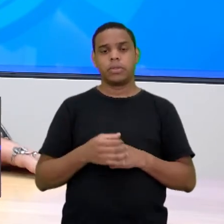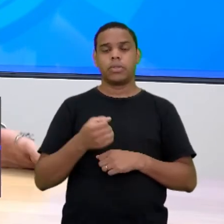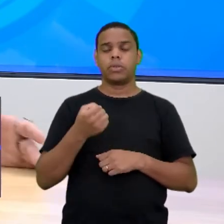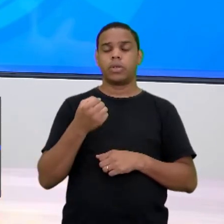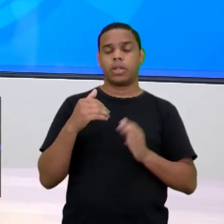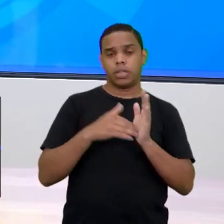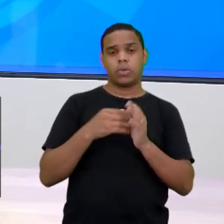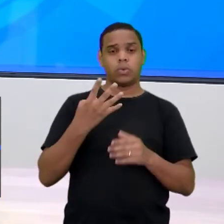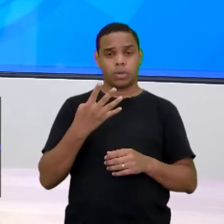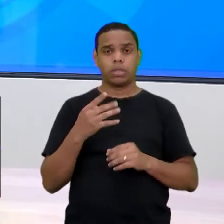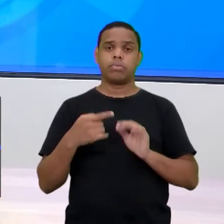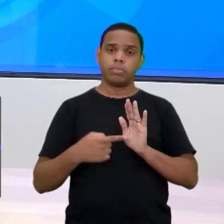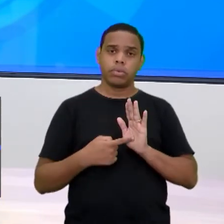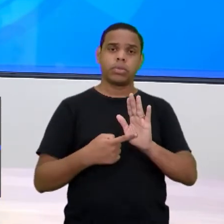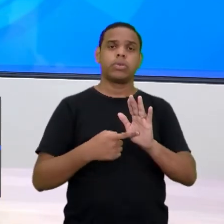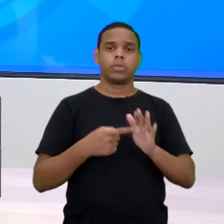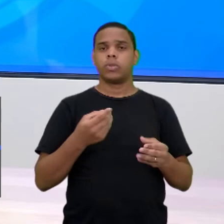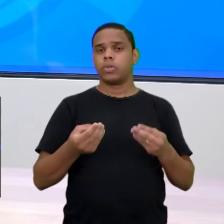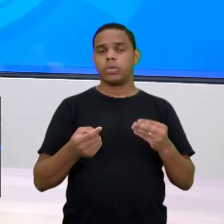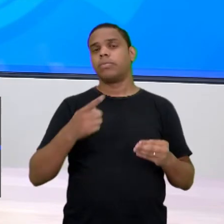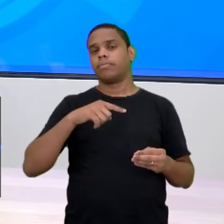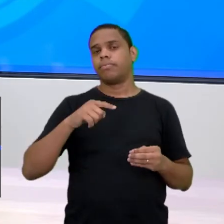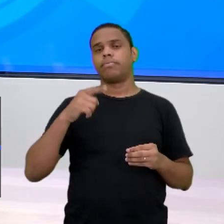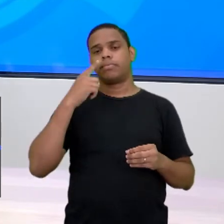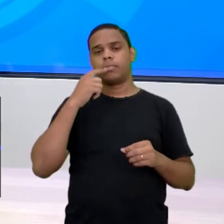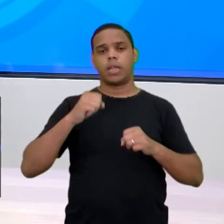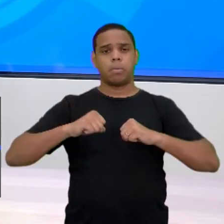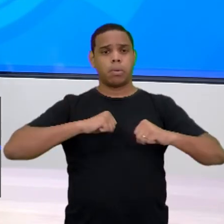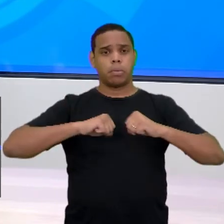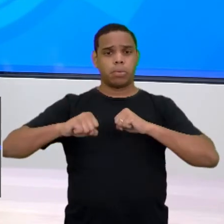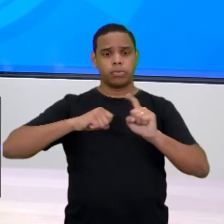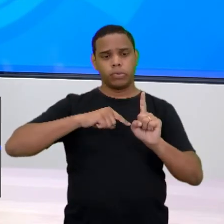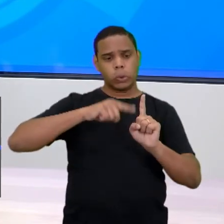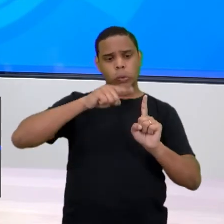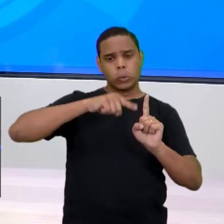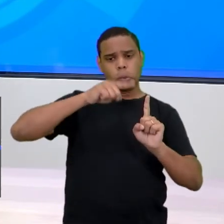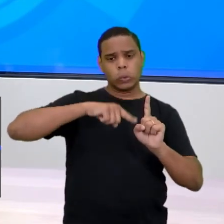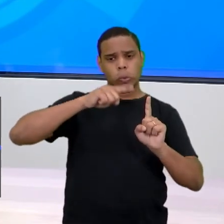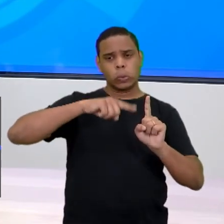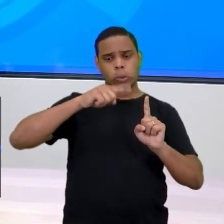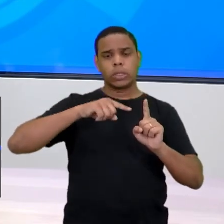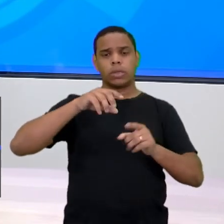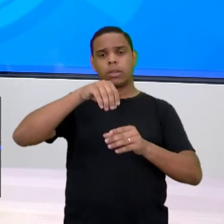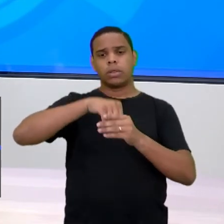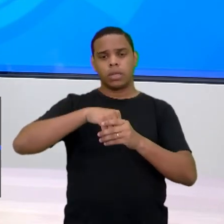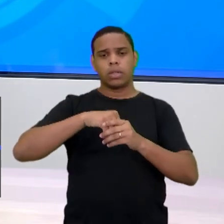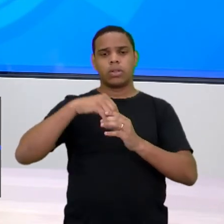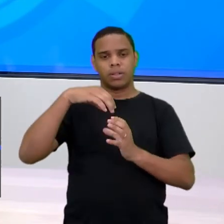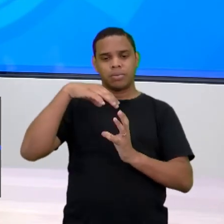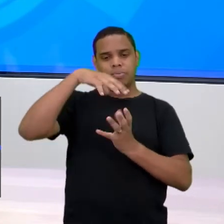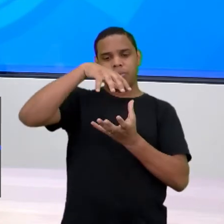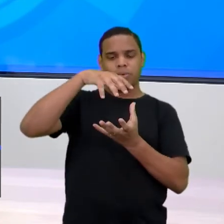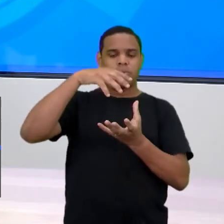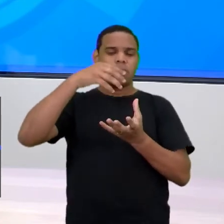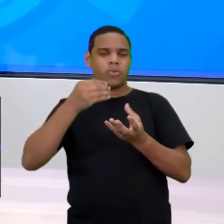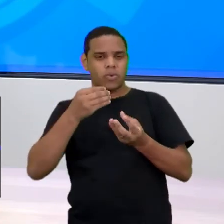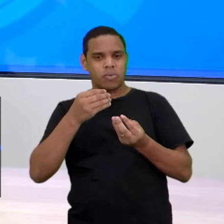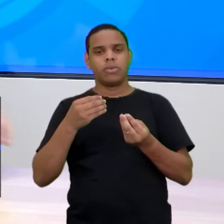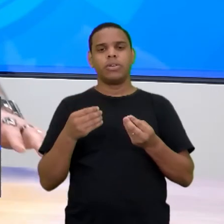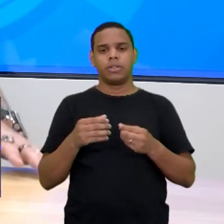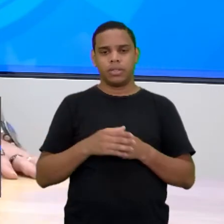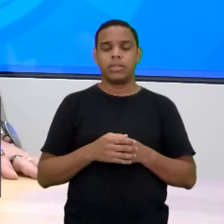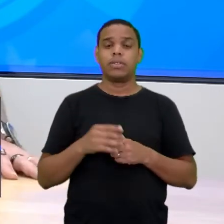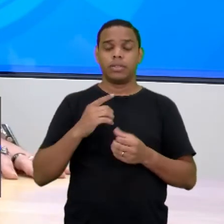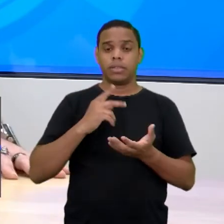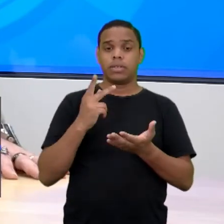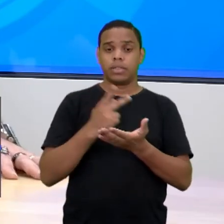4, e mostrou aí nessa questão aí da intensidade aí da dinâmica interna do planeta, né, refletindo aí